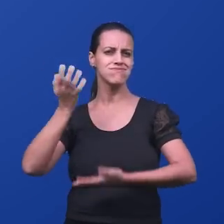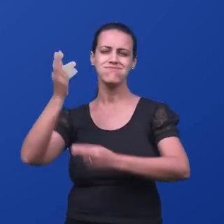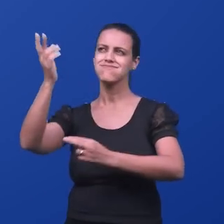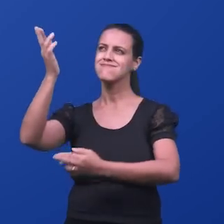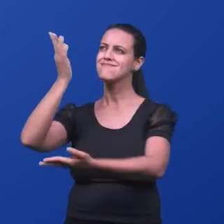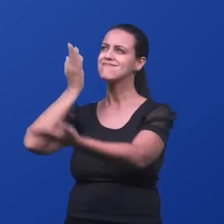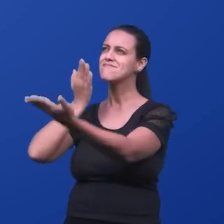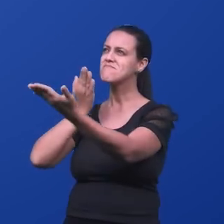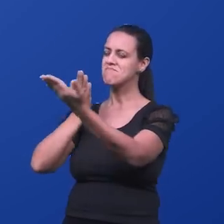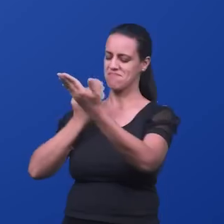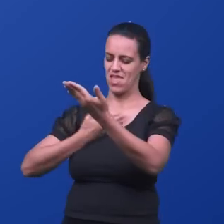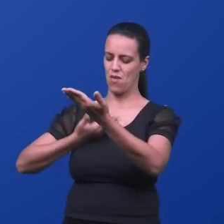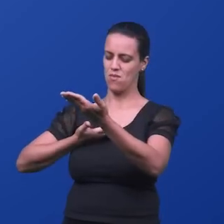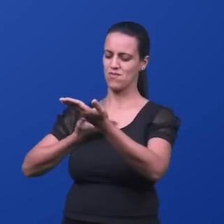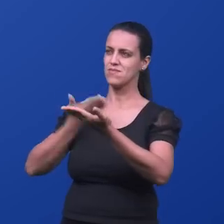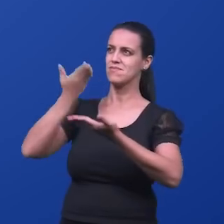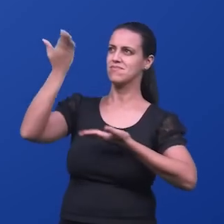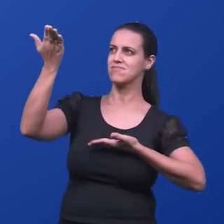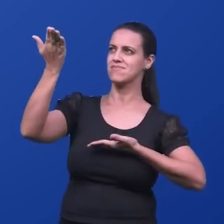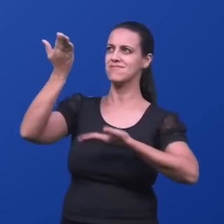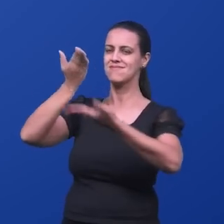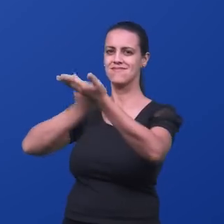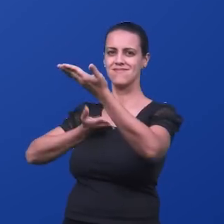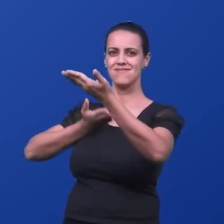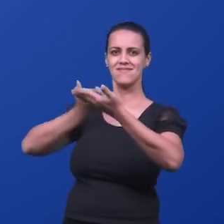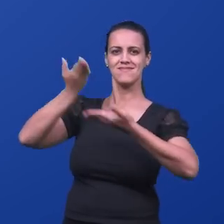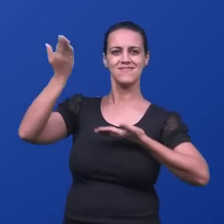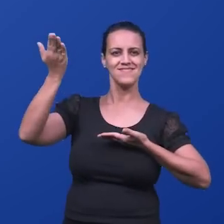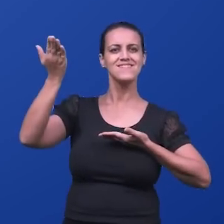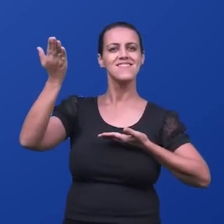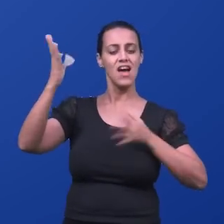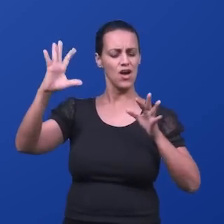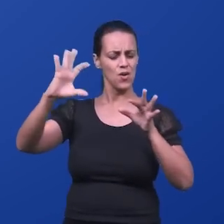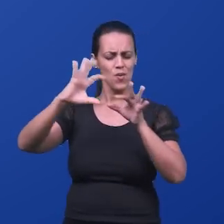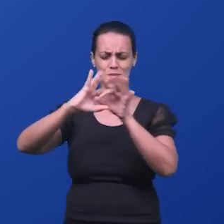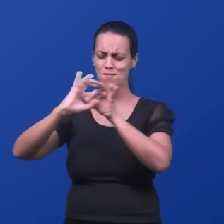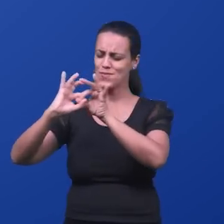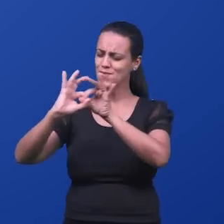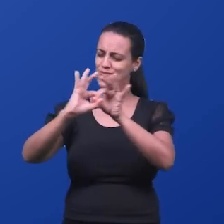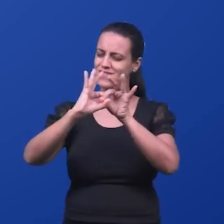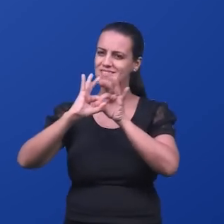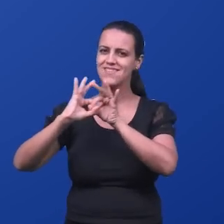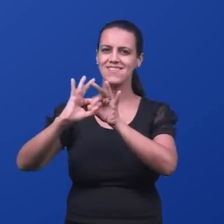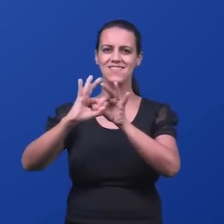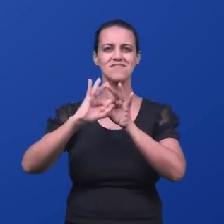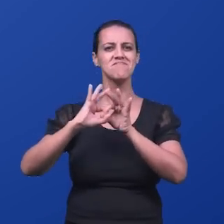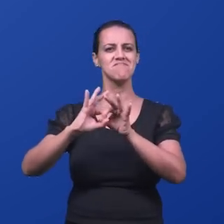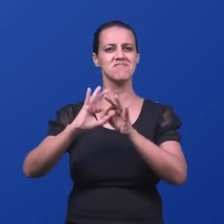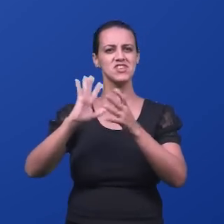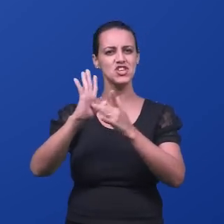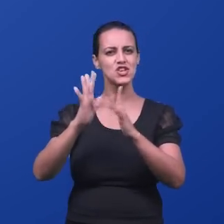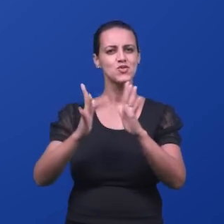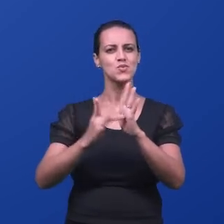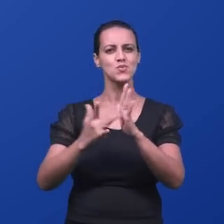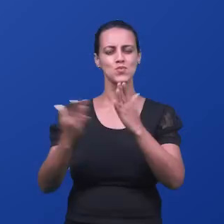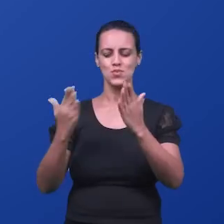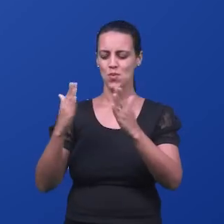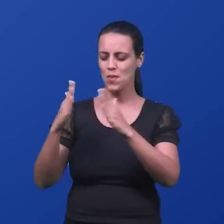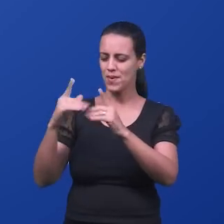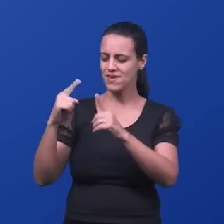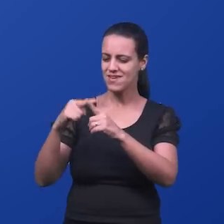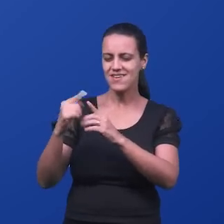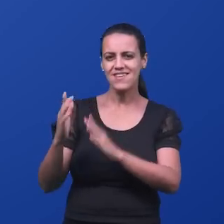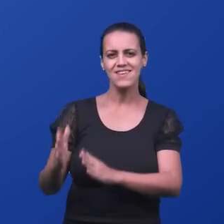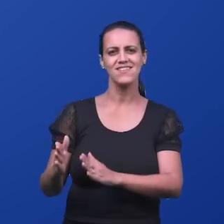correspondido, uma comunhão plena entre o noivo, que é Jesus, e a noiva, que é a igreja. Jesus,